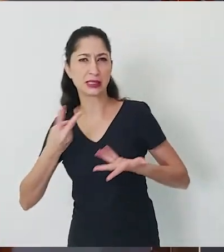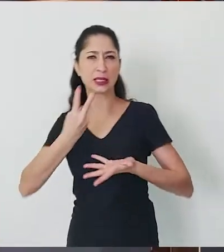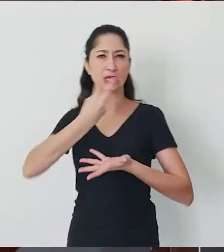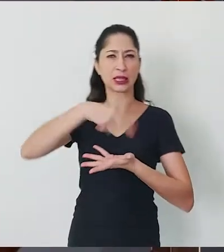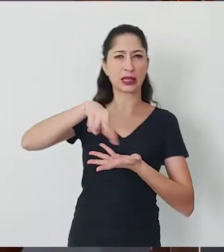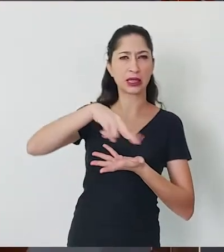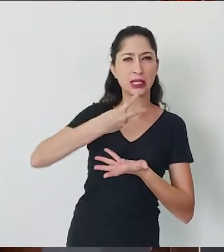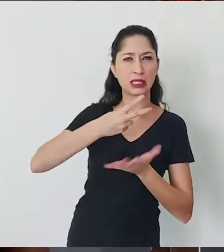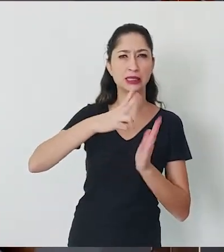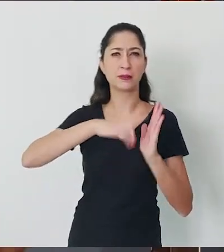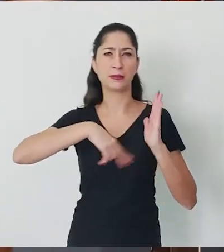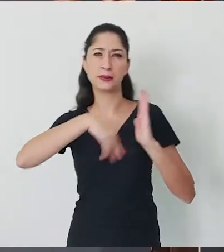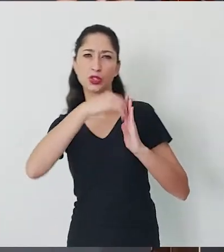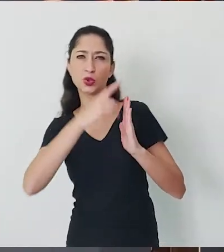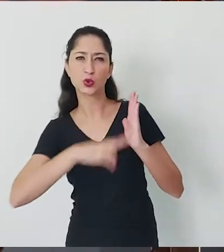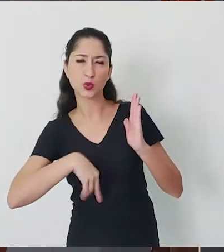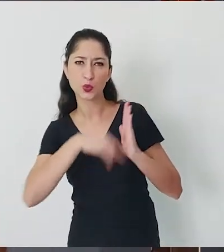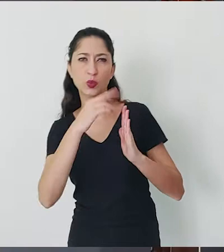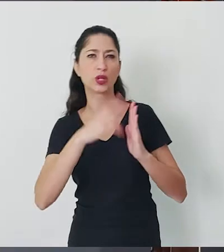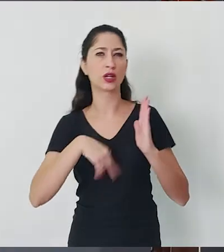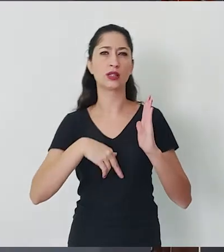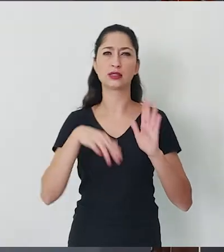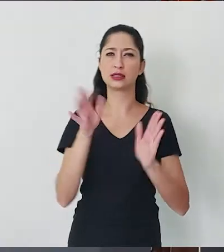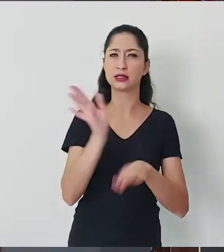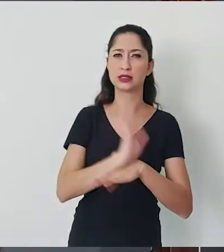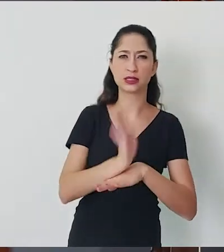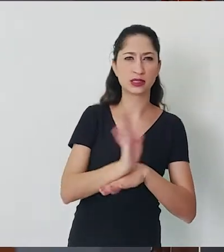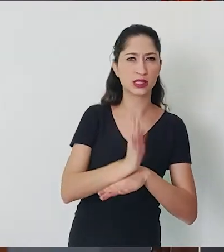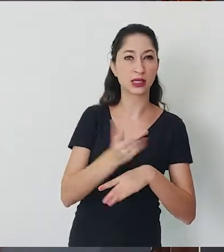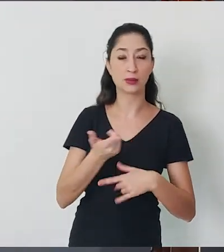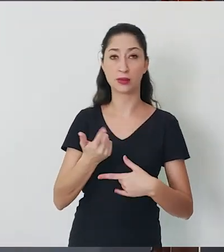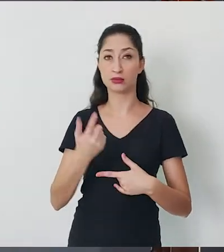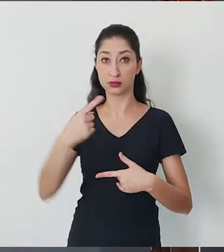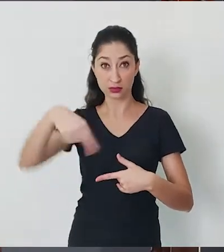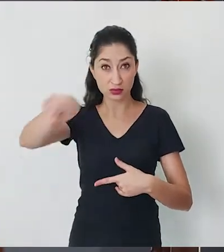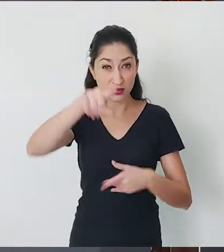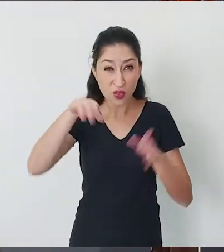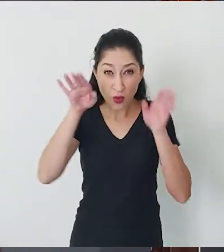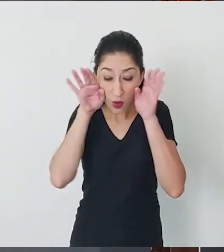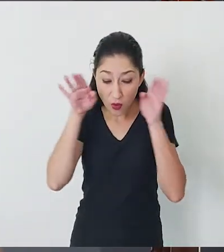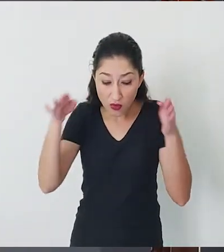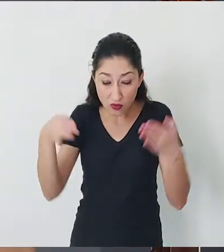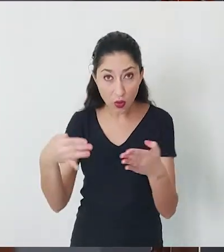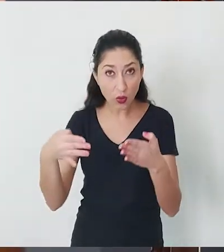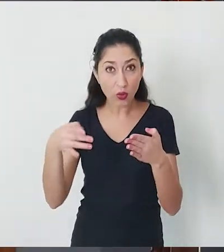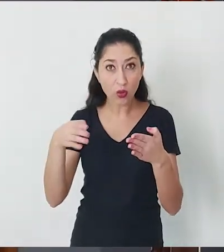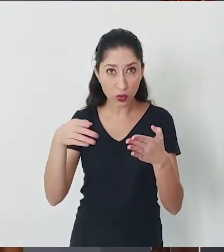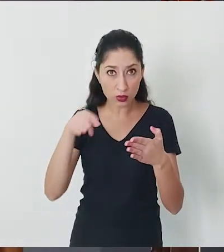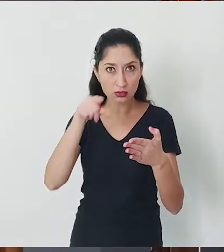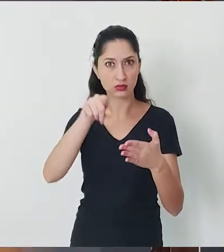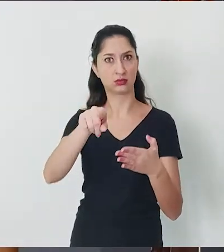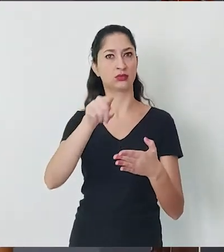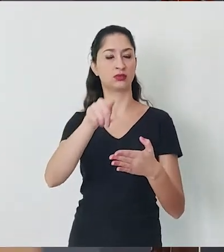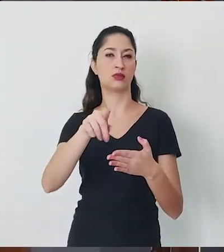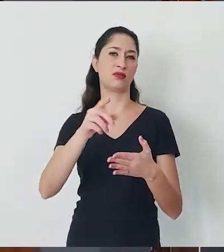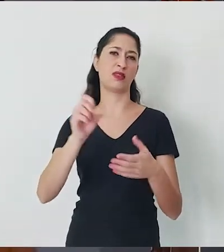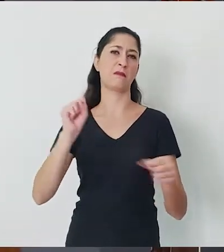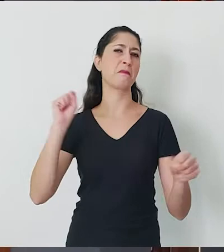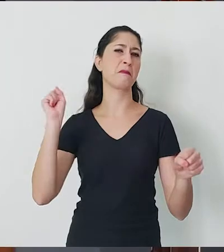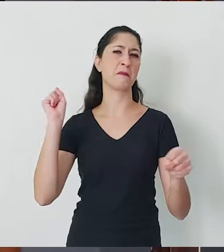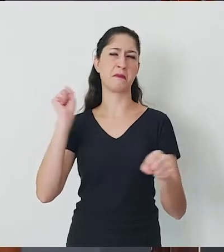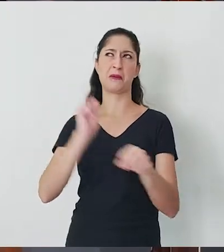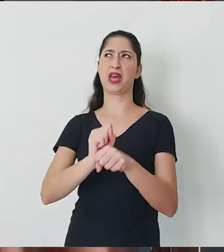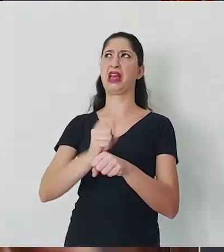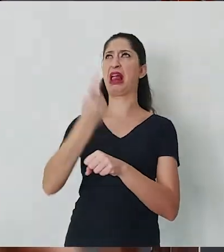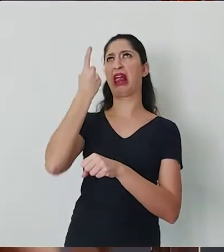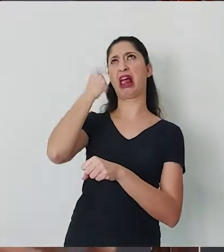na pintura, no cinema, ou qualquer outro seja o seu corre, qualquer outra que seja a sua missão, foca nisso